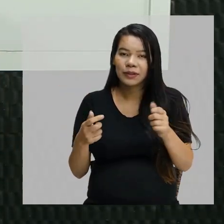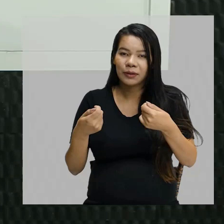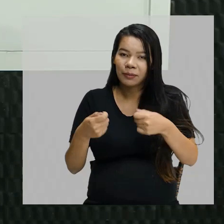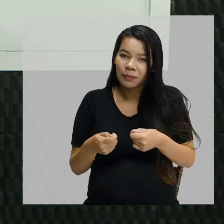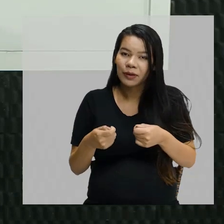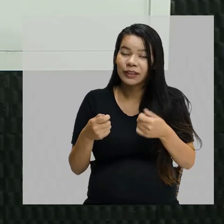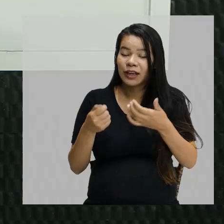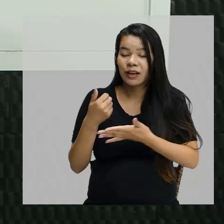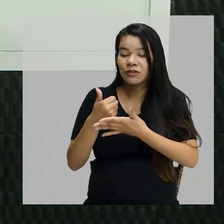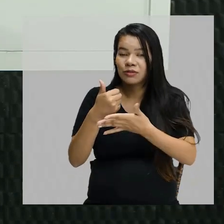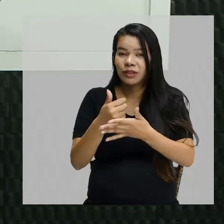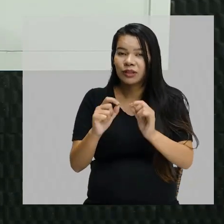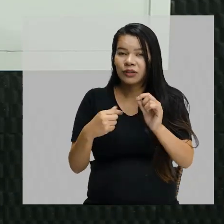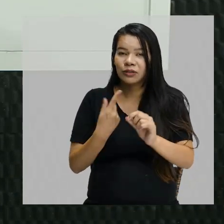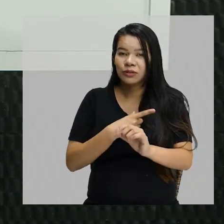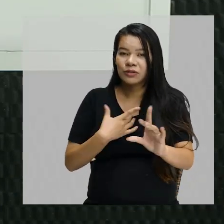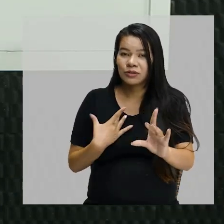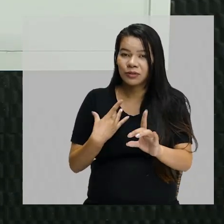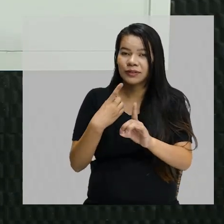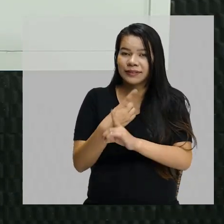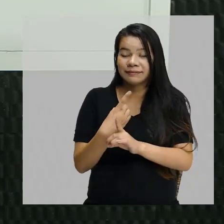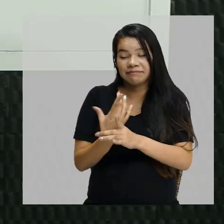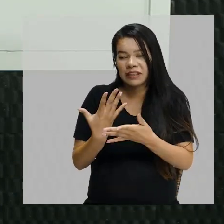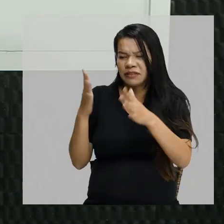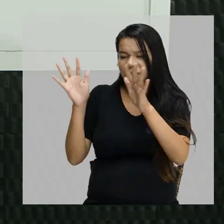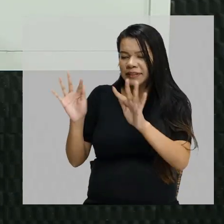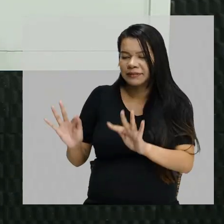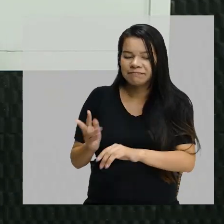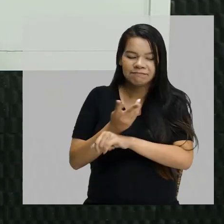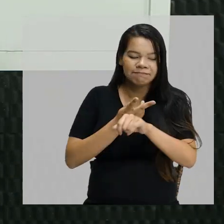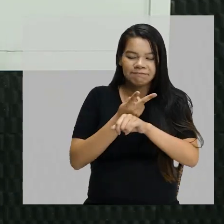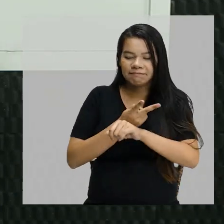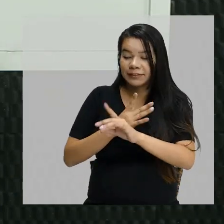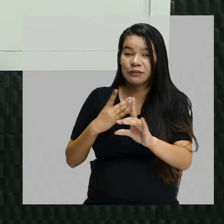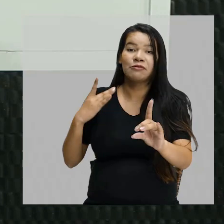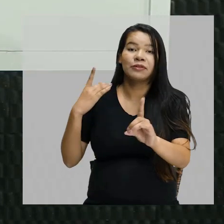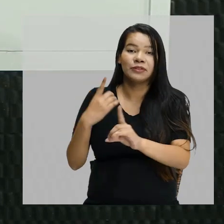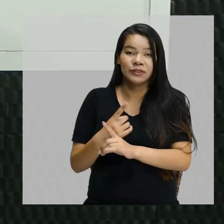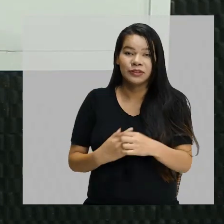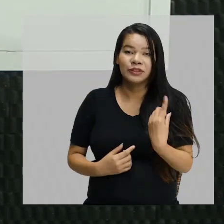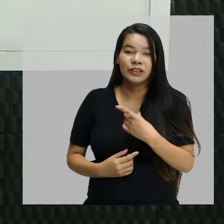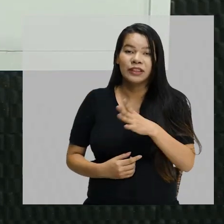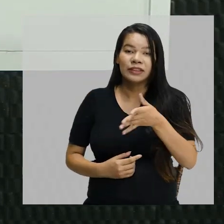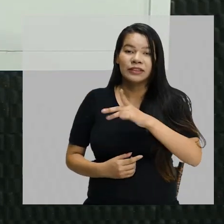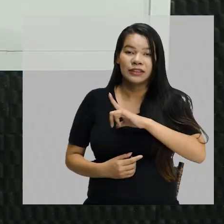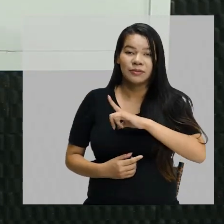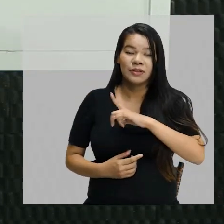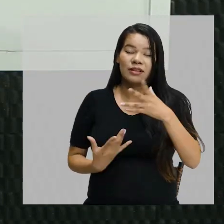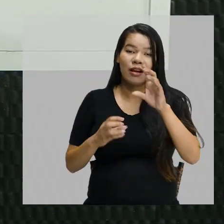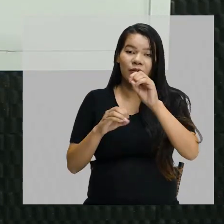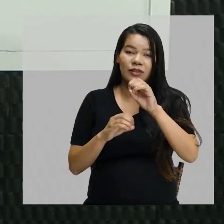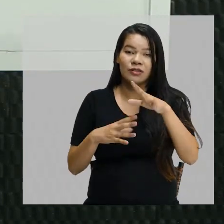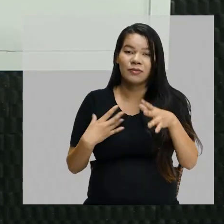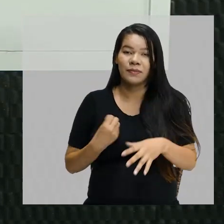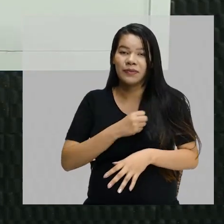lhe ajudar com que a gente encontre esta Tal Felicidade né a gente já tem aula aqui sobre Aristóteles falando sobre a felicidade sobre ética